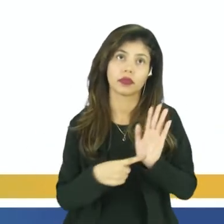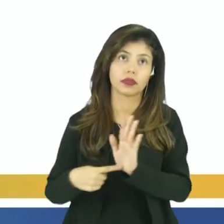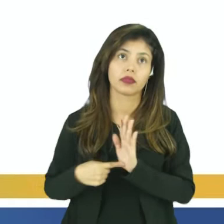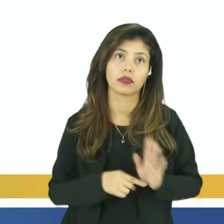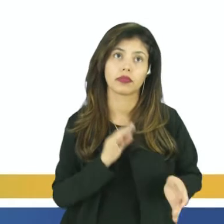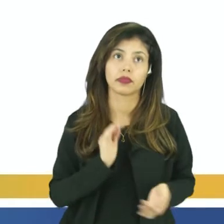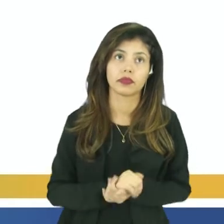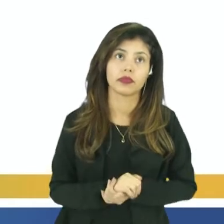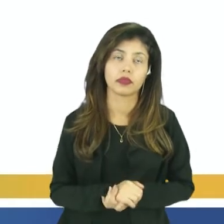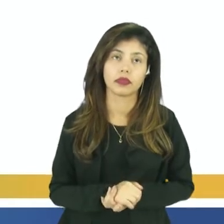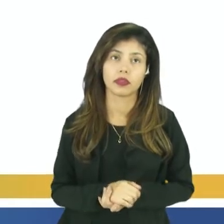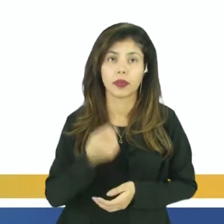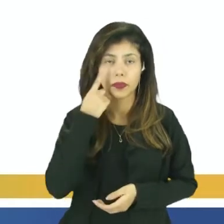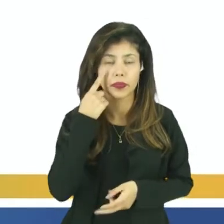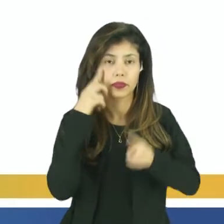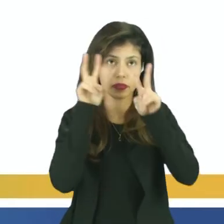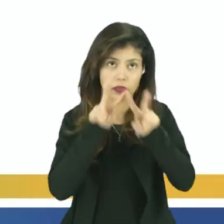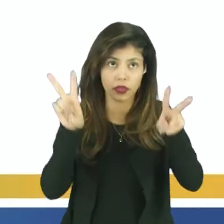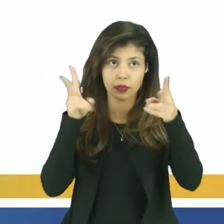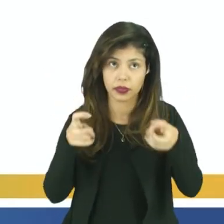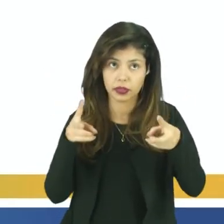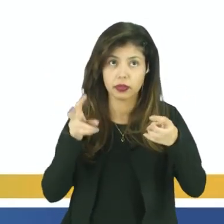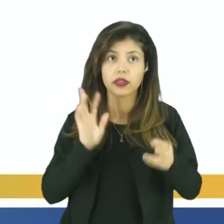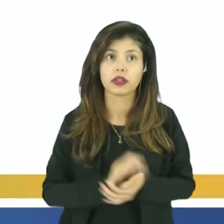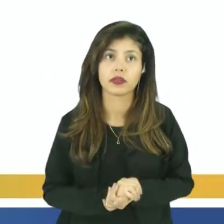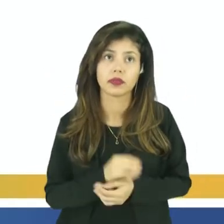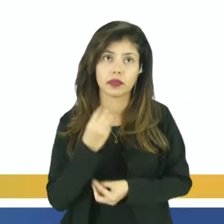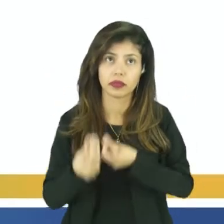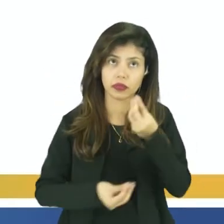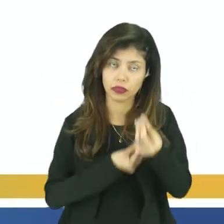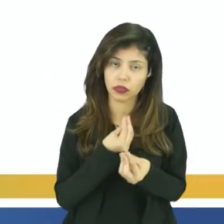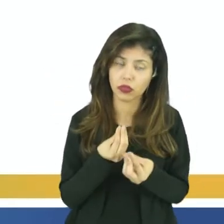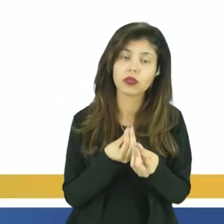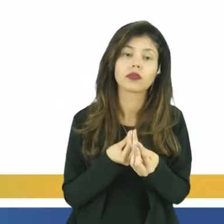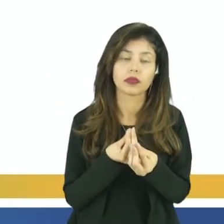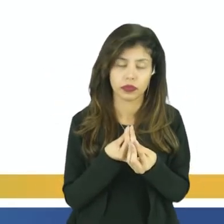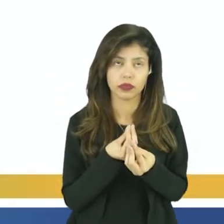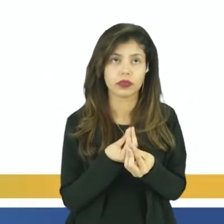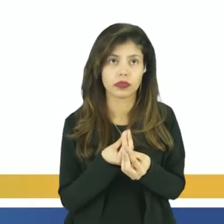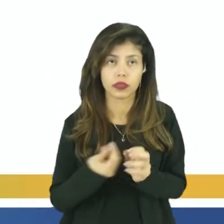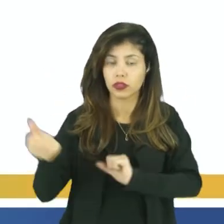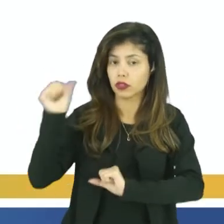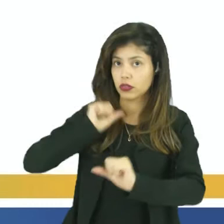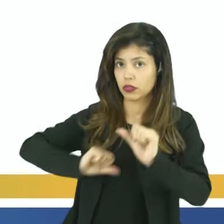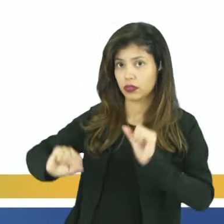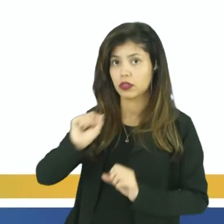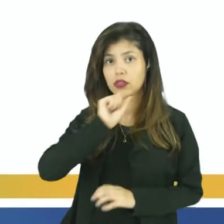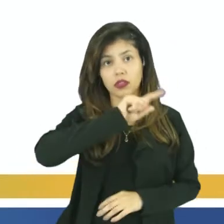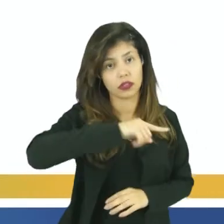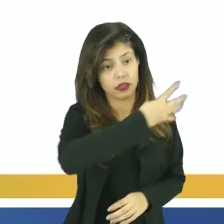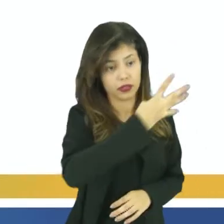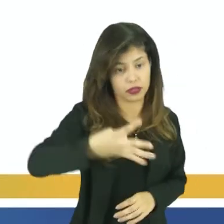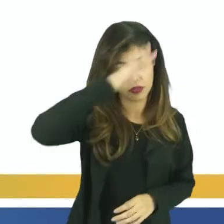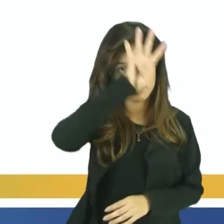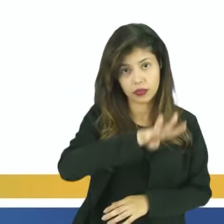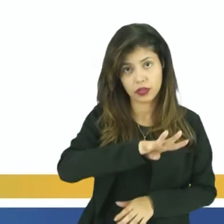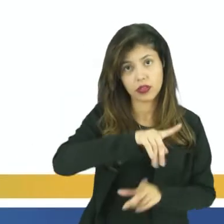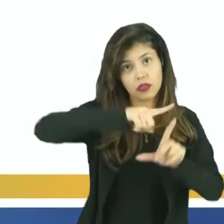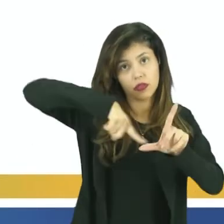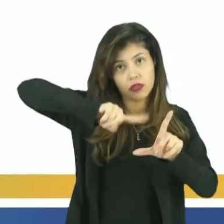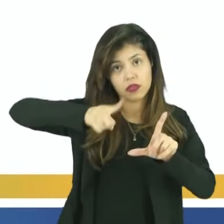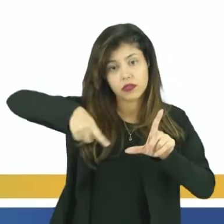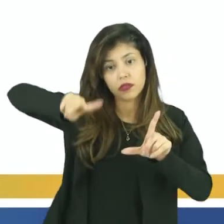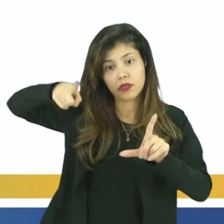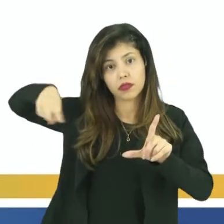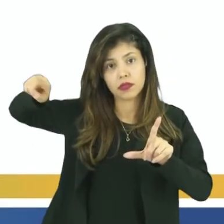um modelo para vocês visualizarem e perceberem como se dá a transposição dessa tabela para